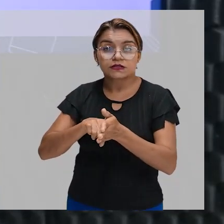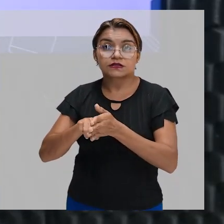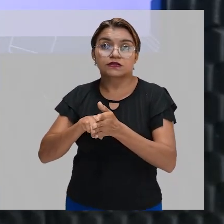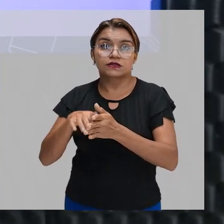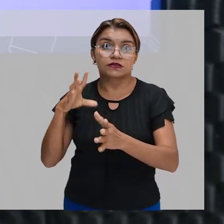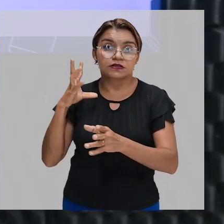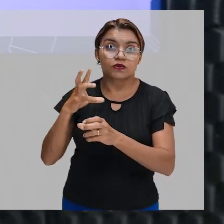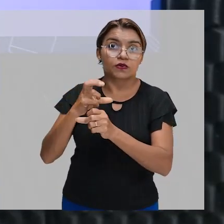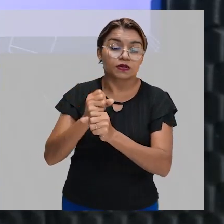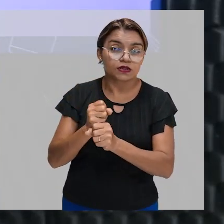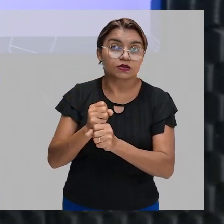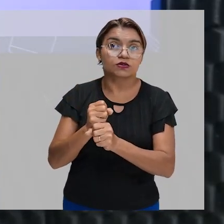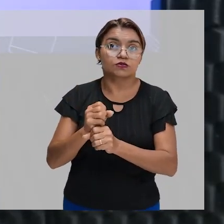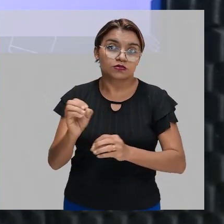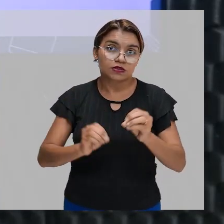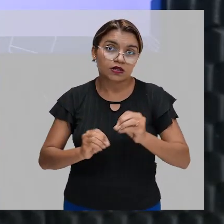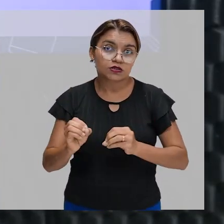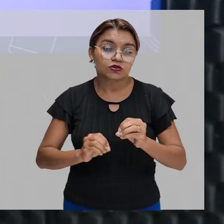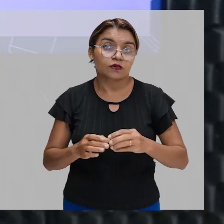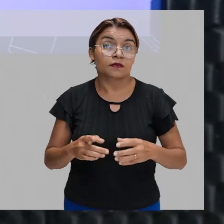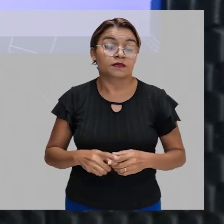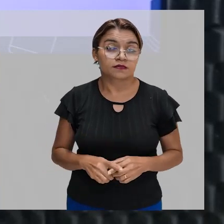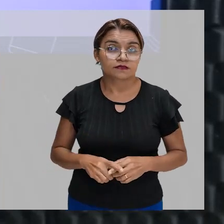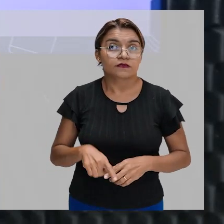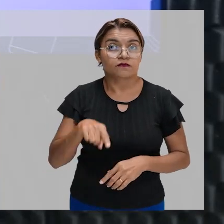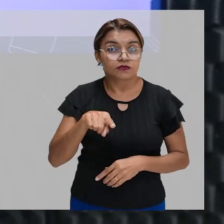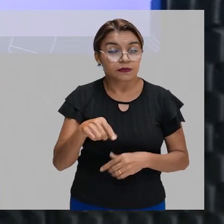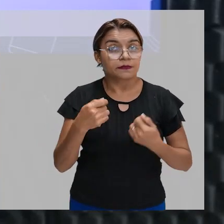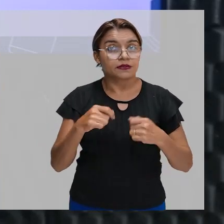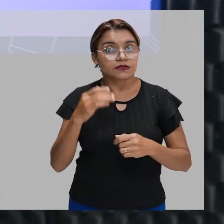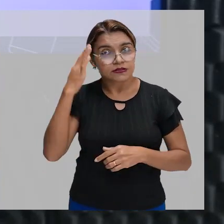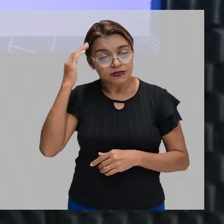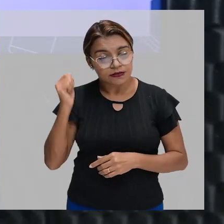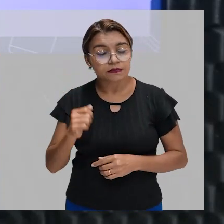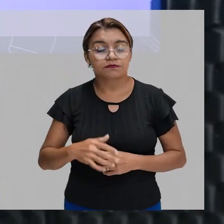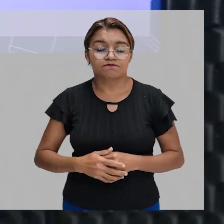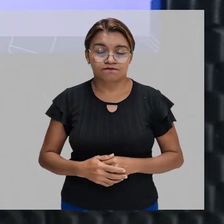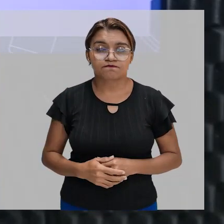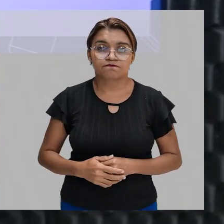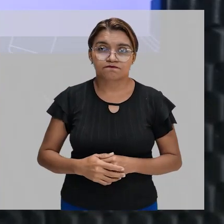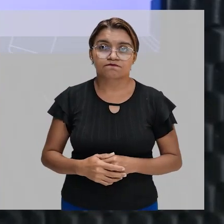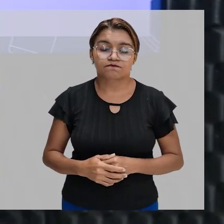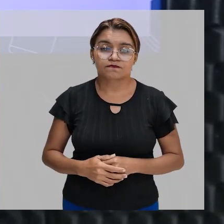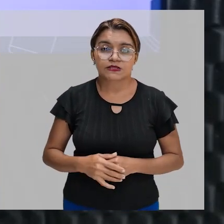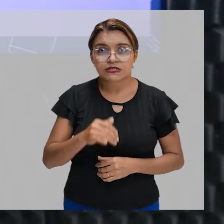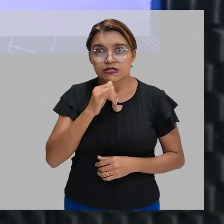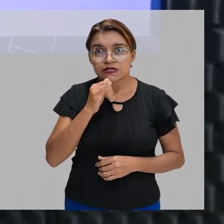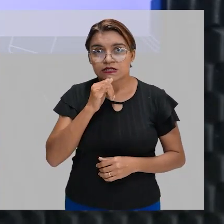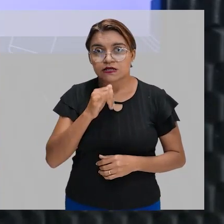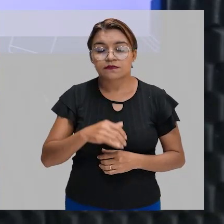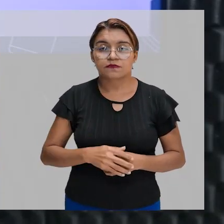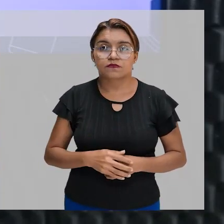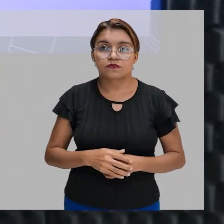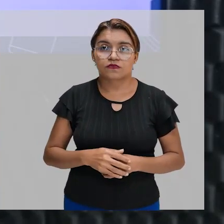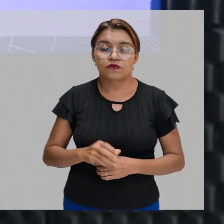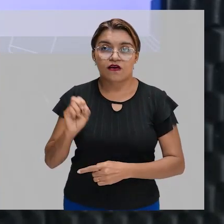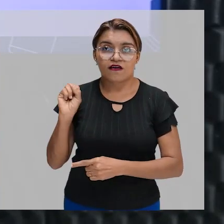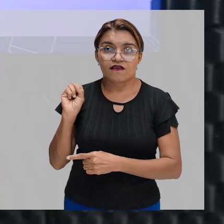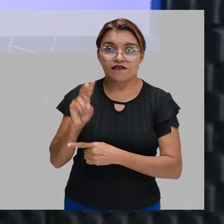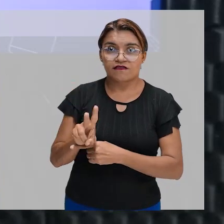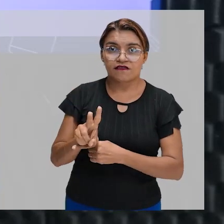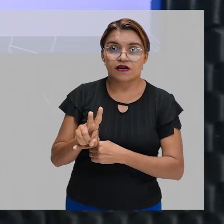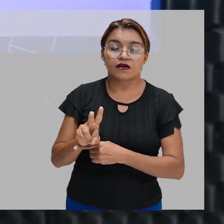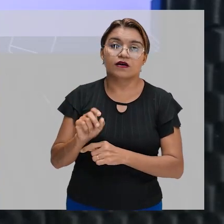das obras realmente não dá para ler tudo mas uma outra coisa você tem que saber Principalmente quando você se candidatar a uma vaga